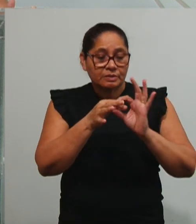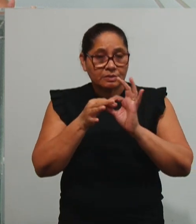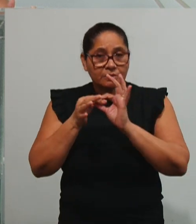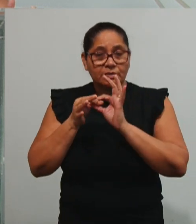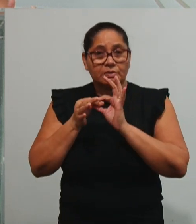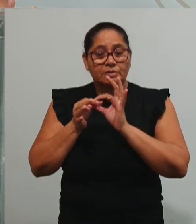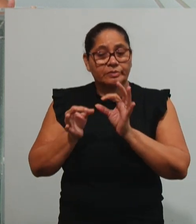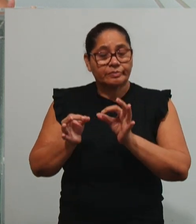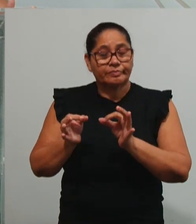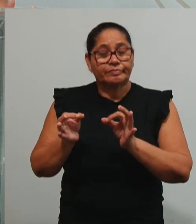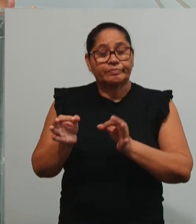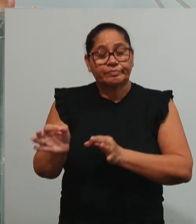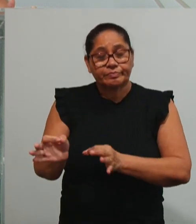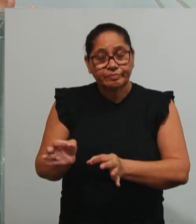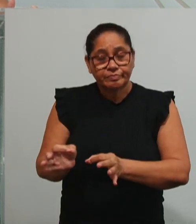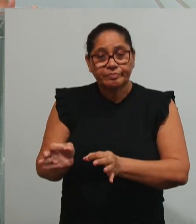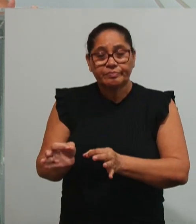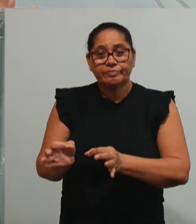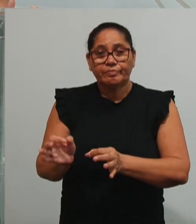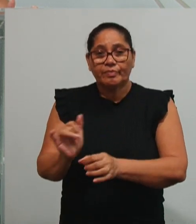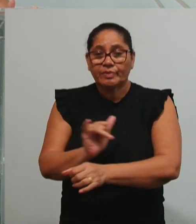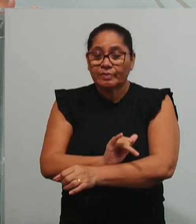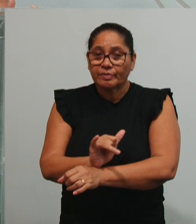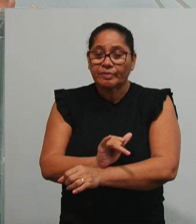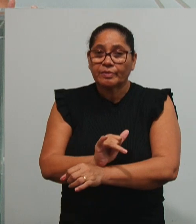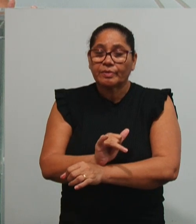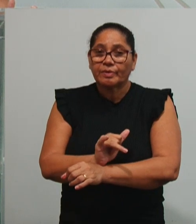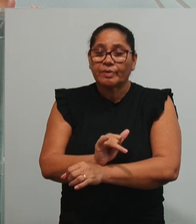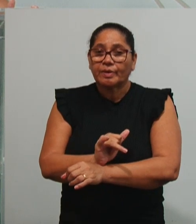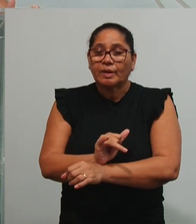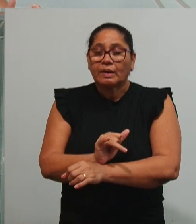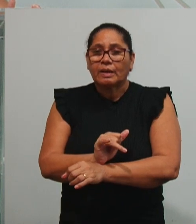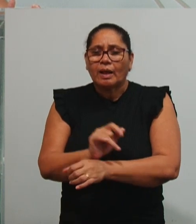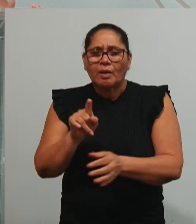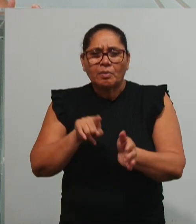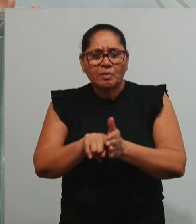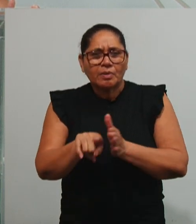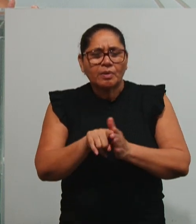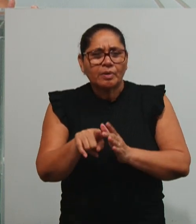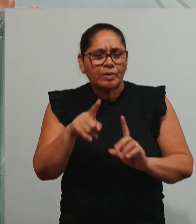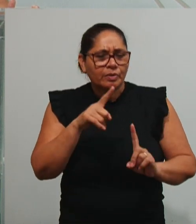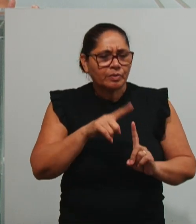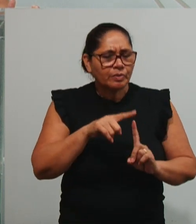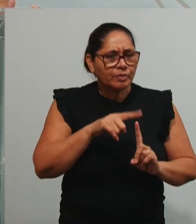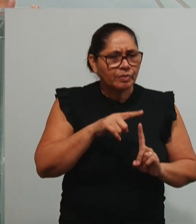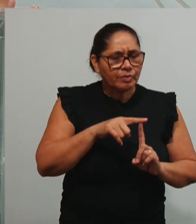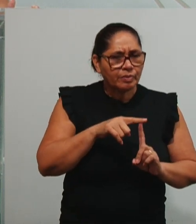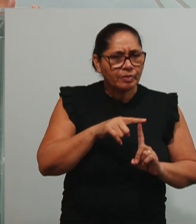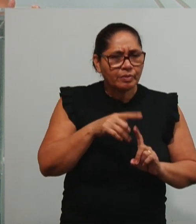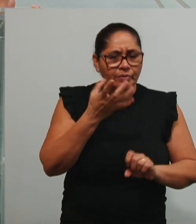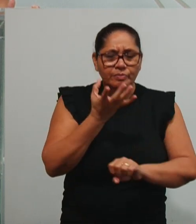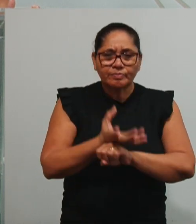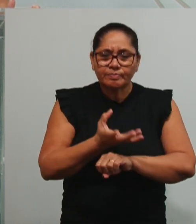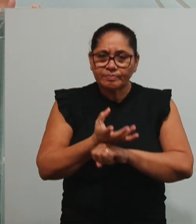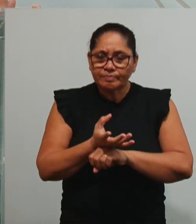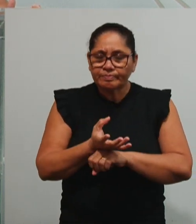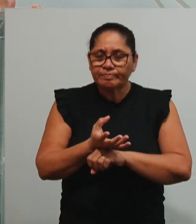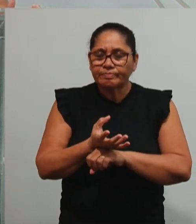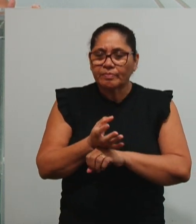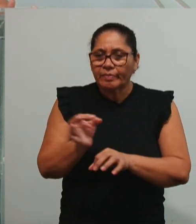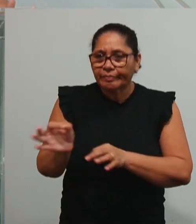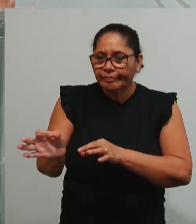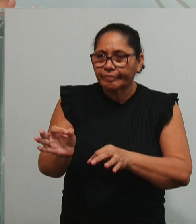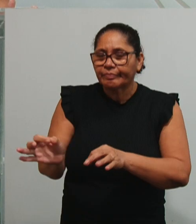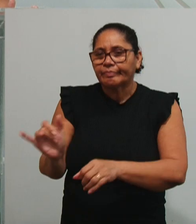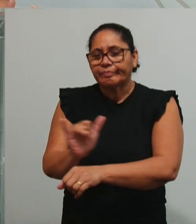entre planejamento e estratégia, questionando, inclusive, o título, o nome da nossa própria disciplina, Planejamento